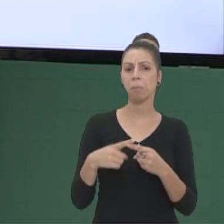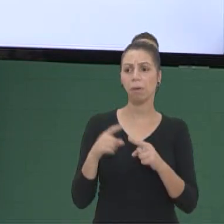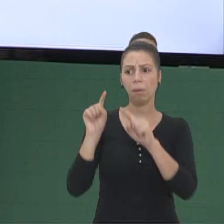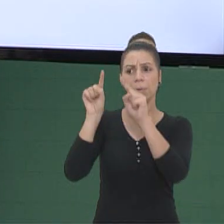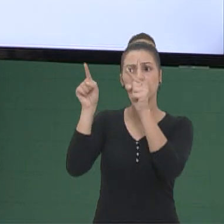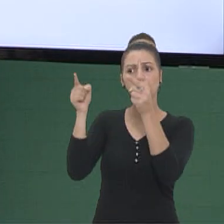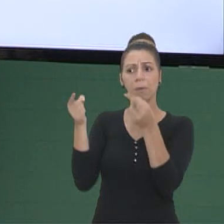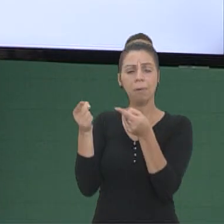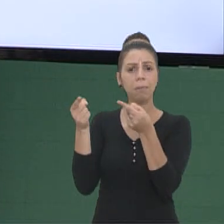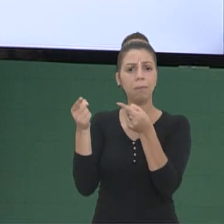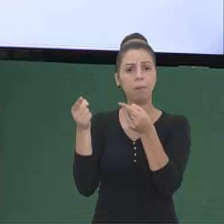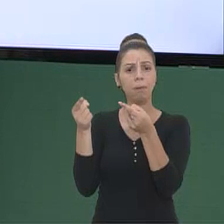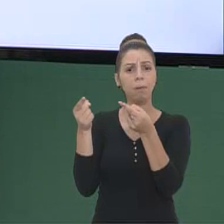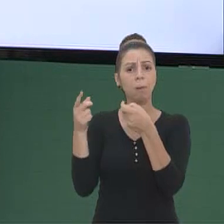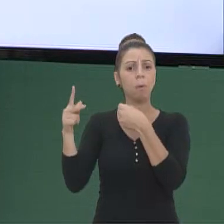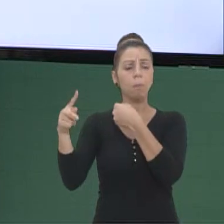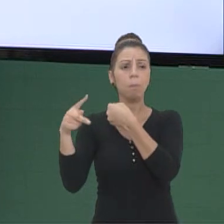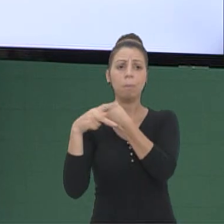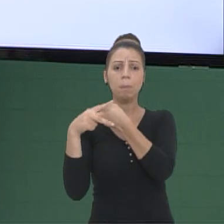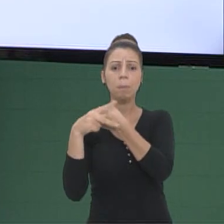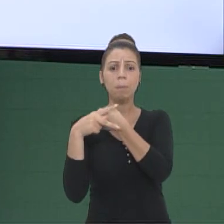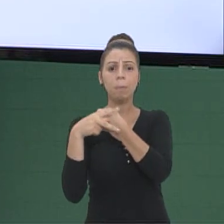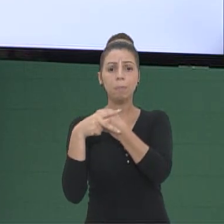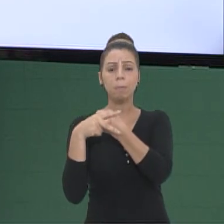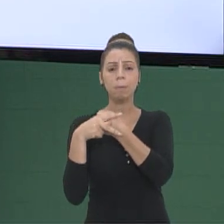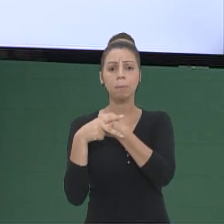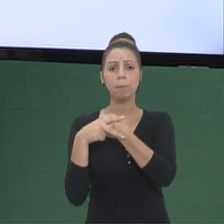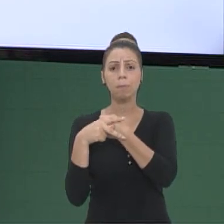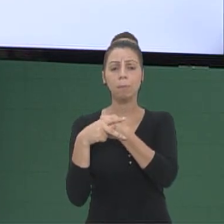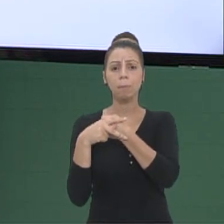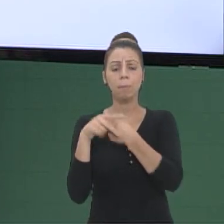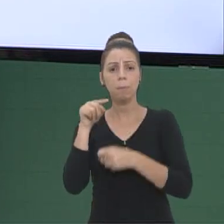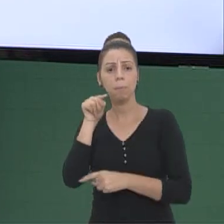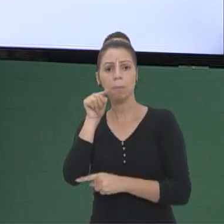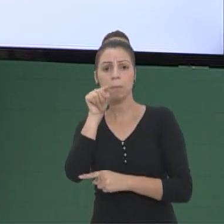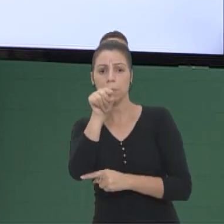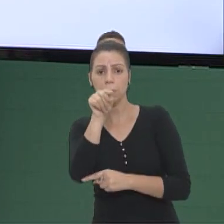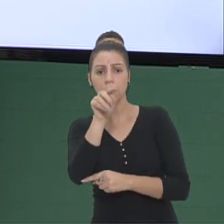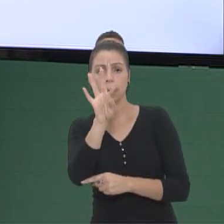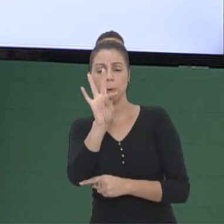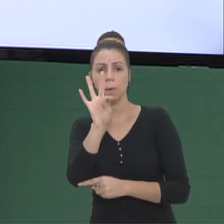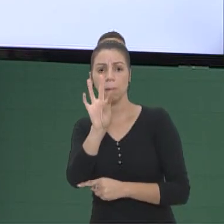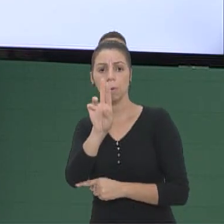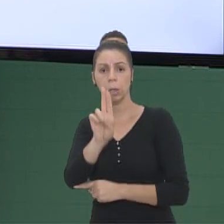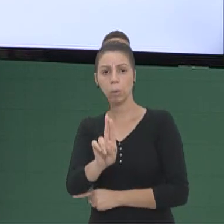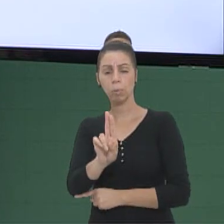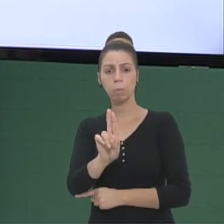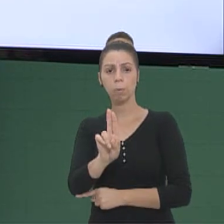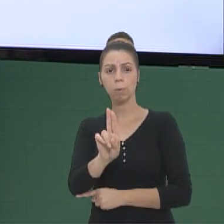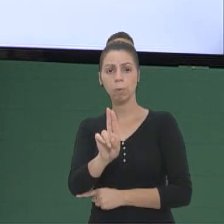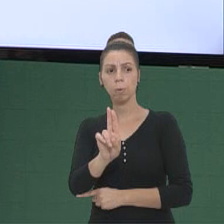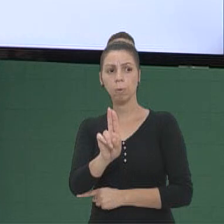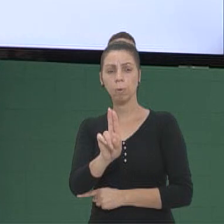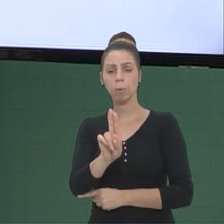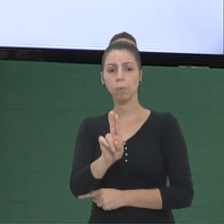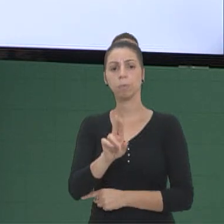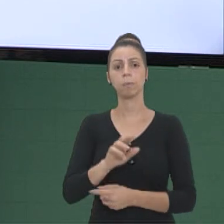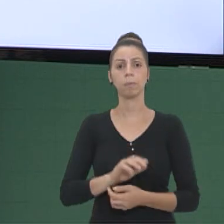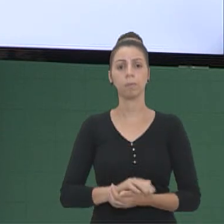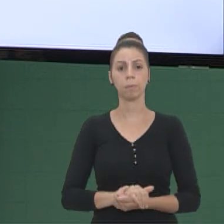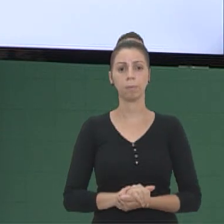aqui, gente. O pronome, né? Tu. Tá? Então, no cantes. Se fosse no cantes,